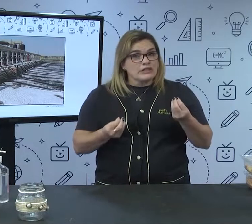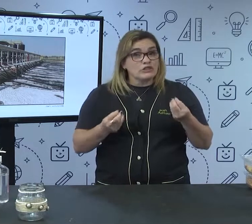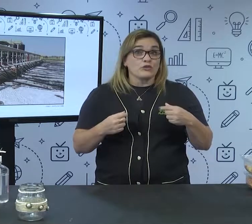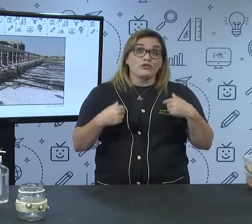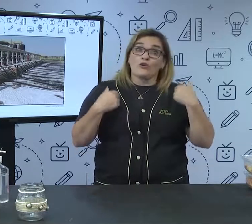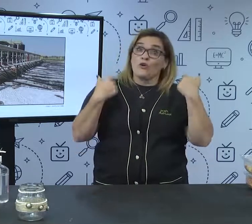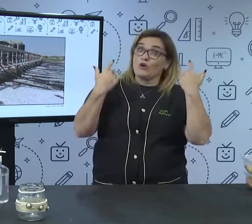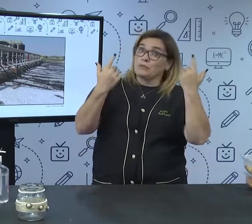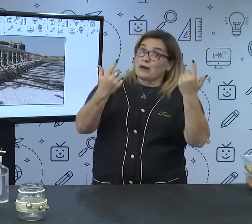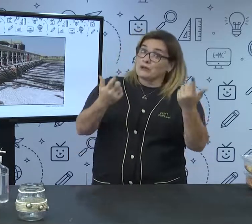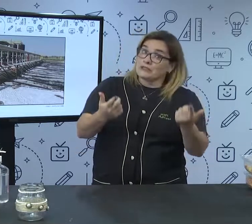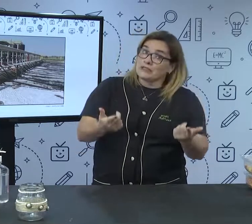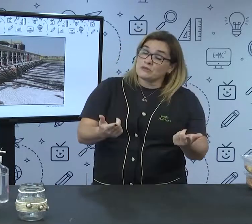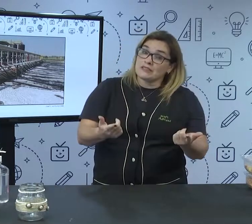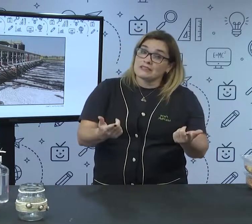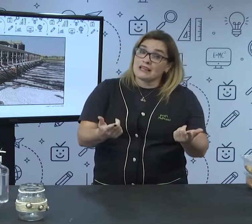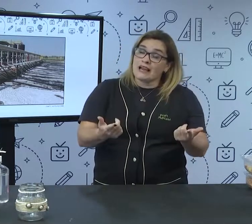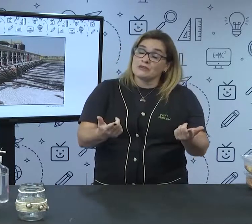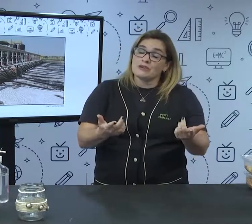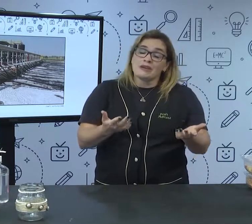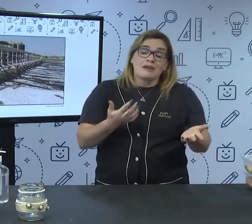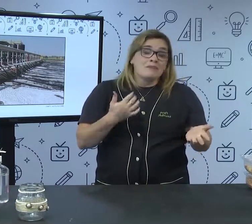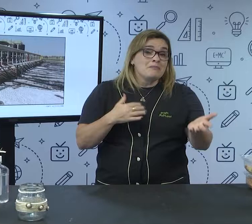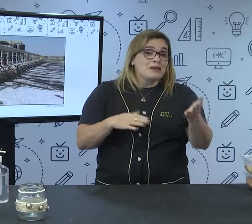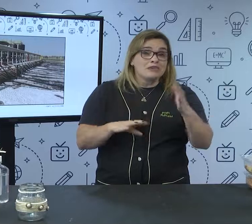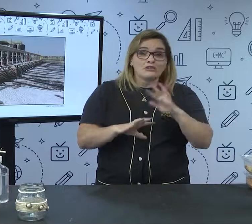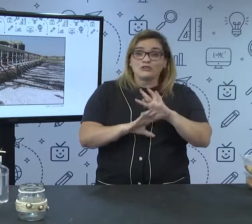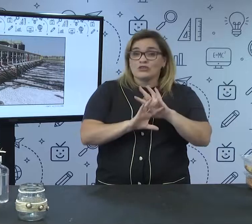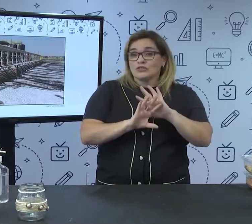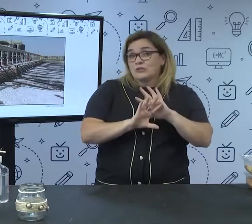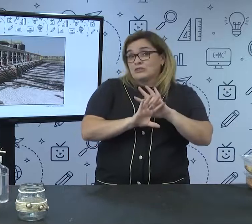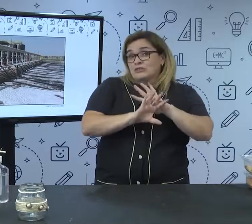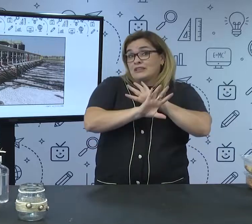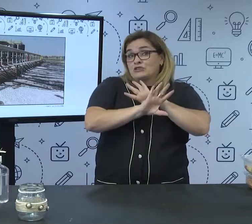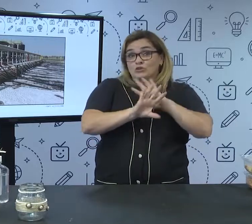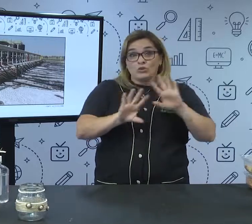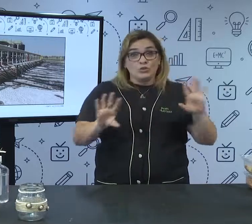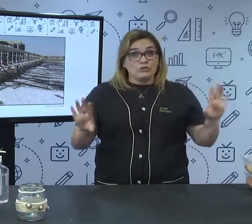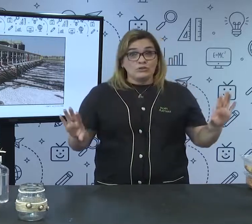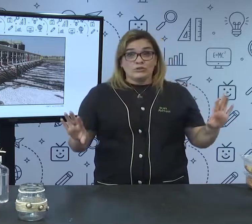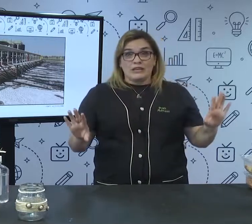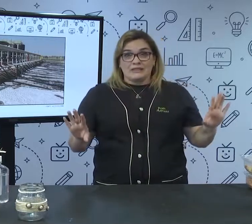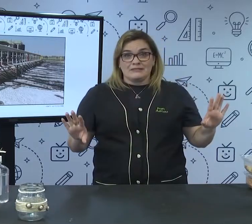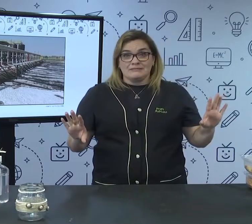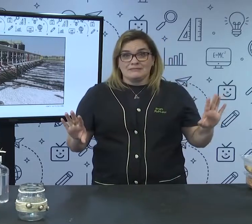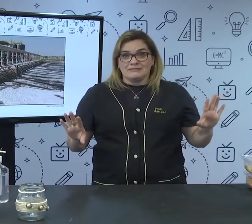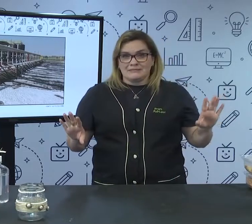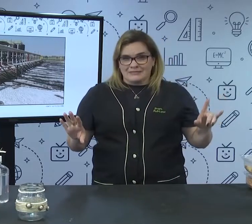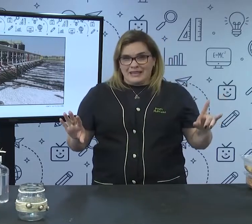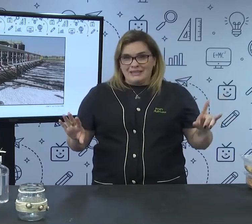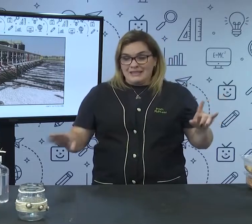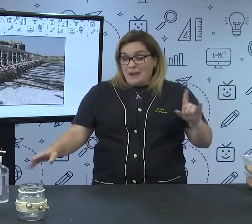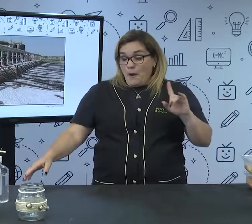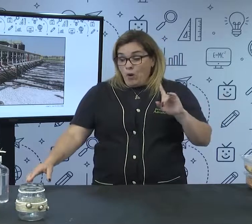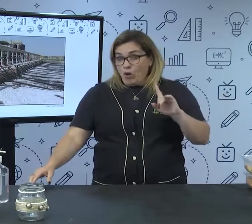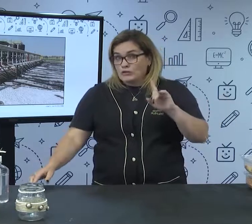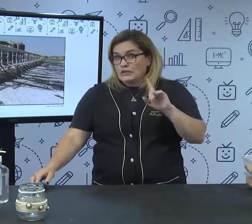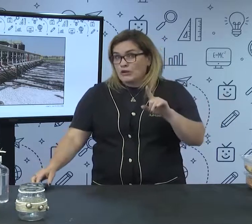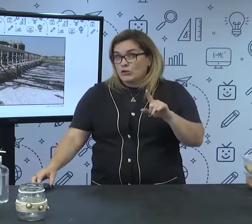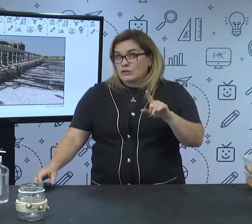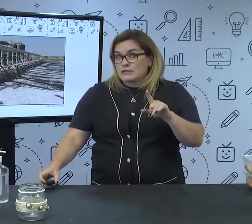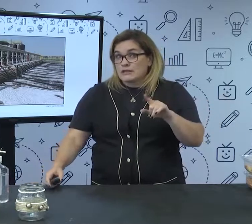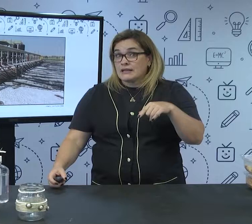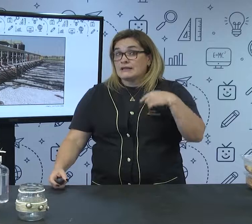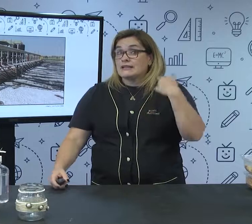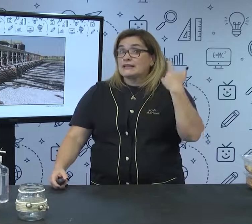menos lixo for para o aterro sanitário, menos nós vamos ter tudo isso daí, né?